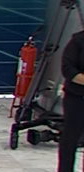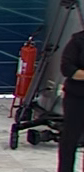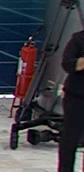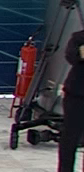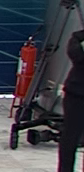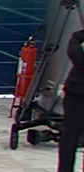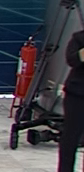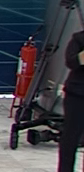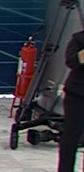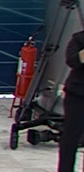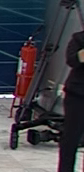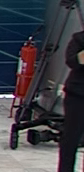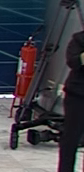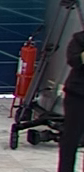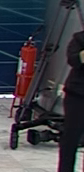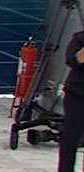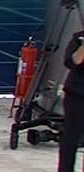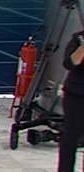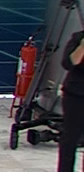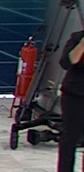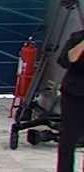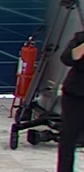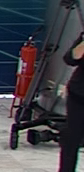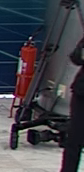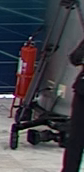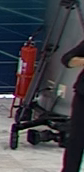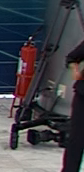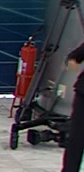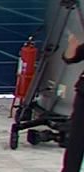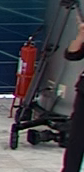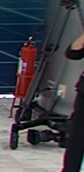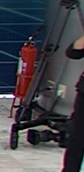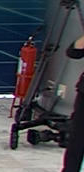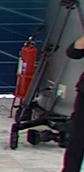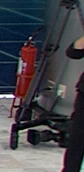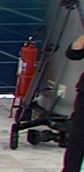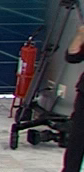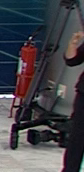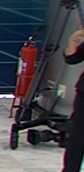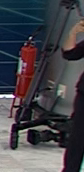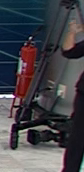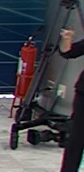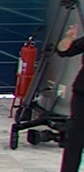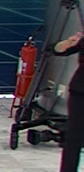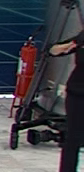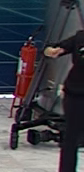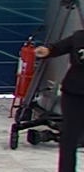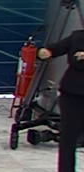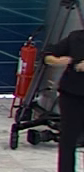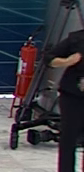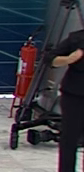Bom dia a todos, bom dia à excelentíssima senhora Presidenta da República, os demais ministros aqui